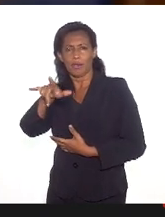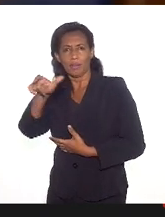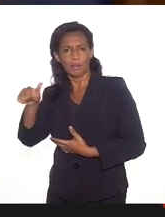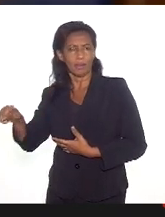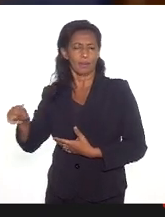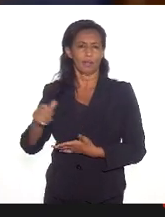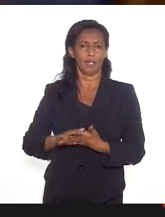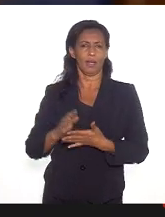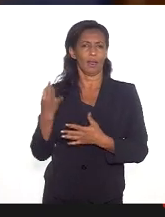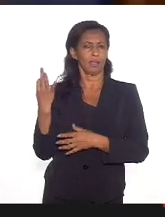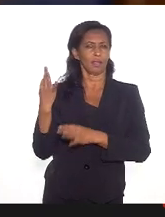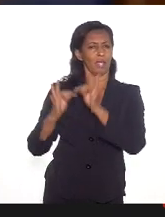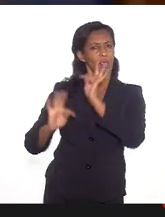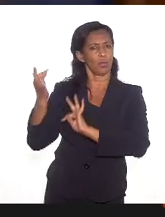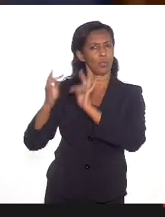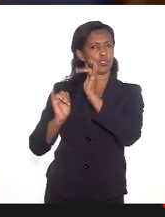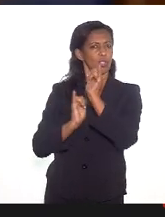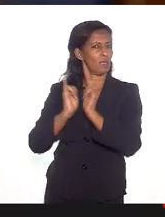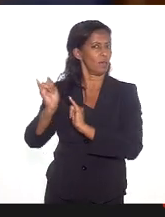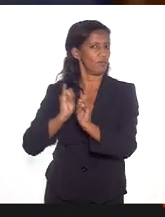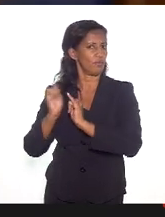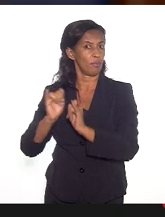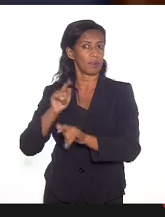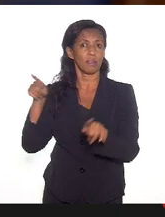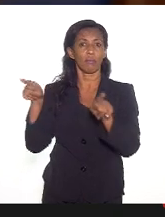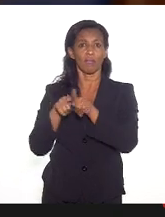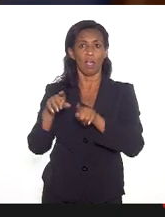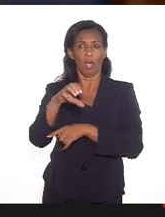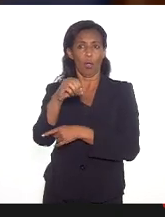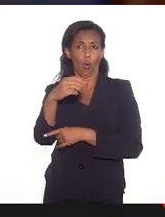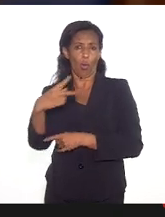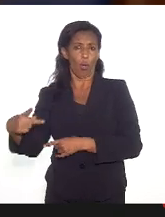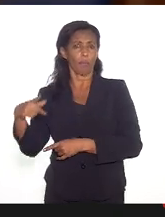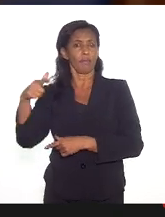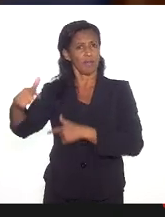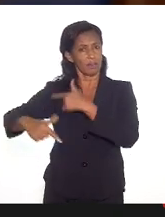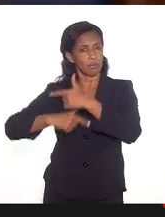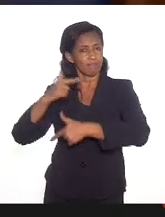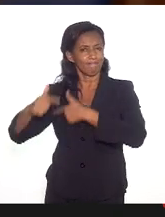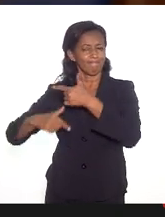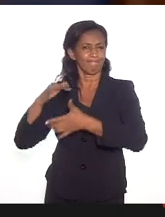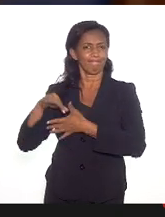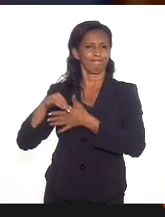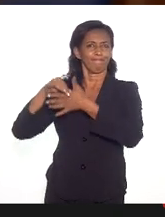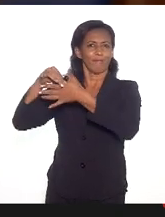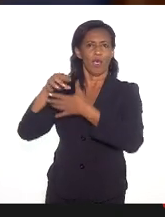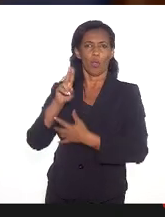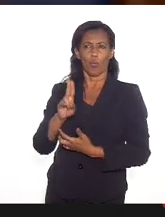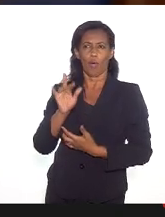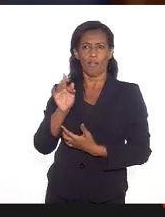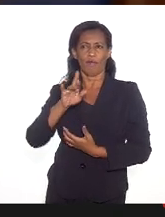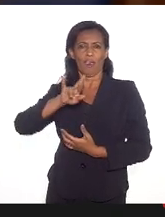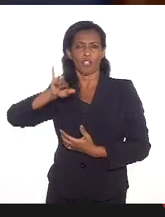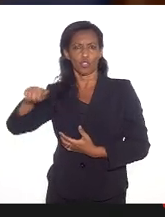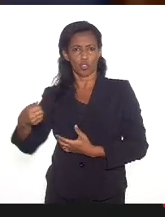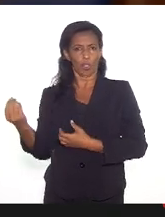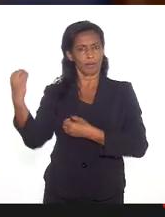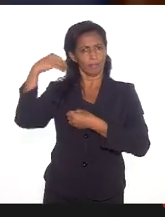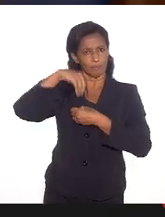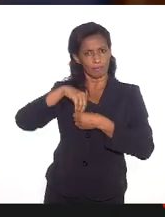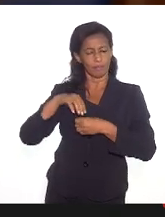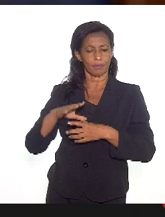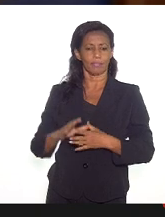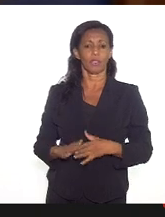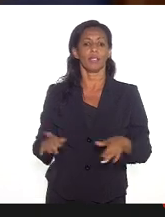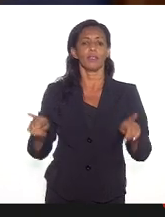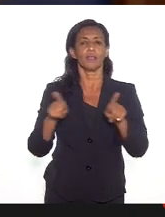e tecnologia da informação, e certamente a COP terá um papel muito destacado, a UFRJ, no nosso ambiente. Eu gostaria